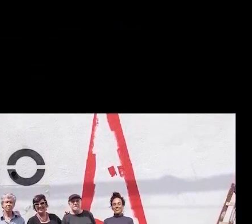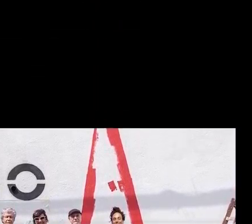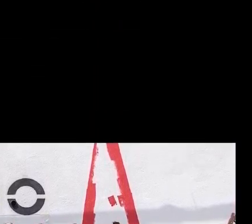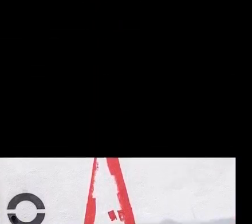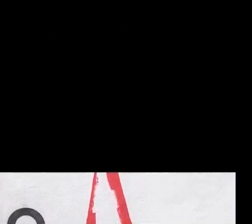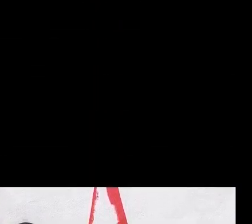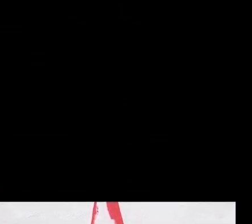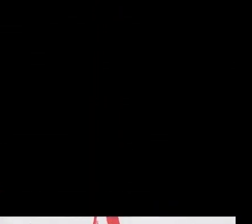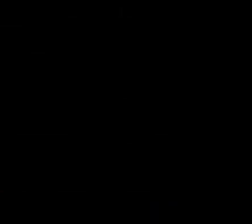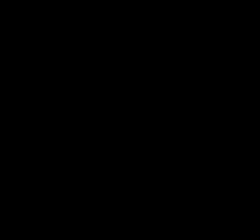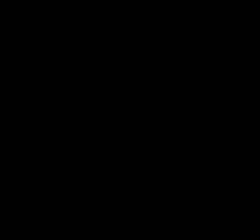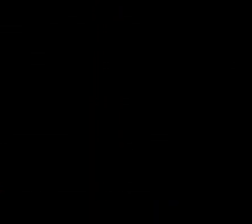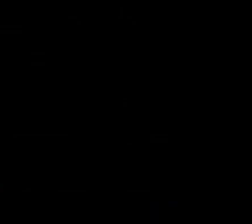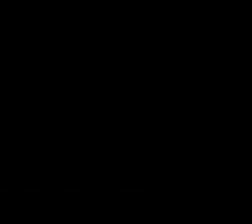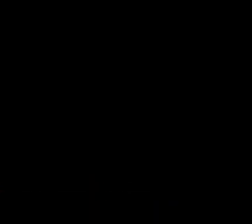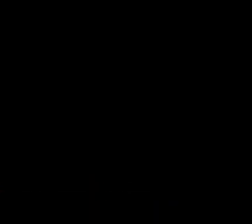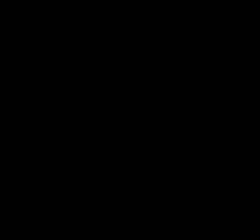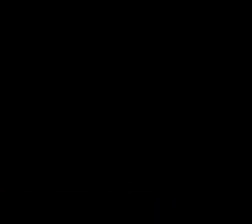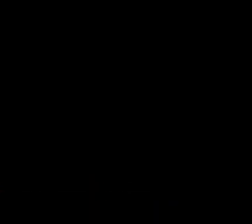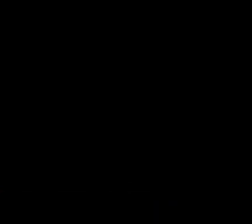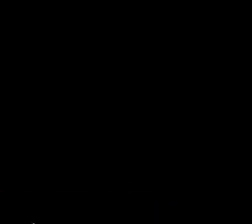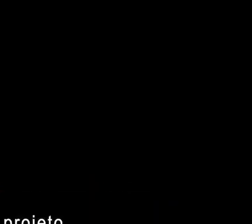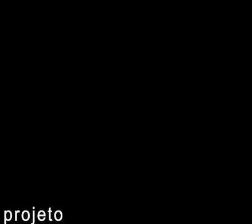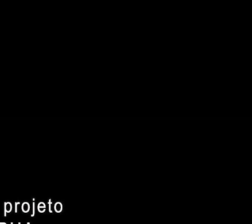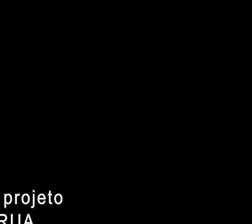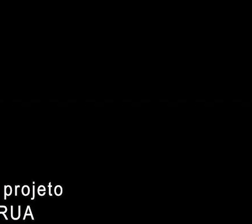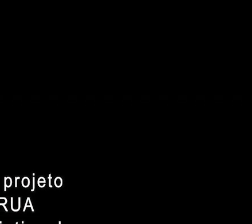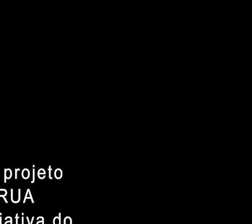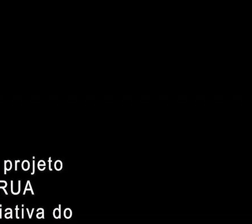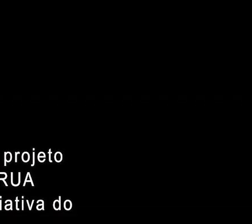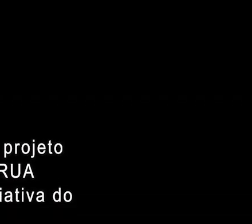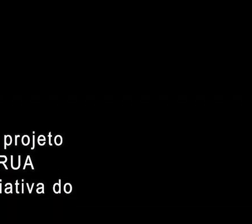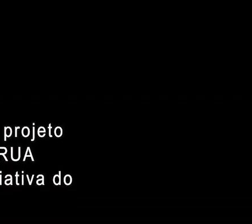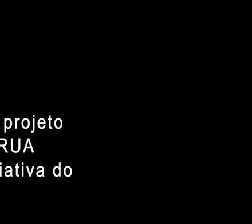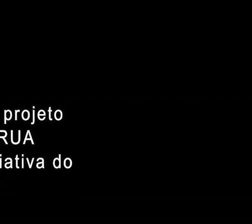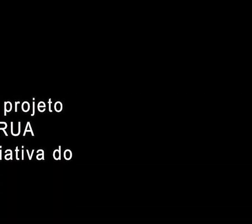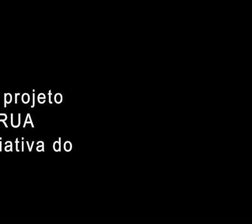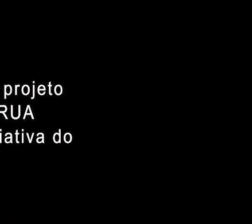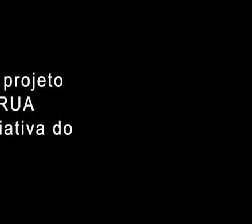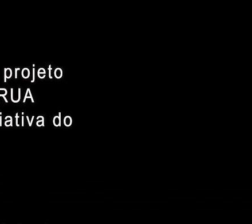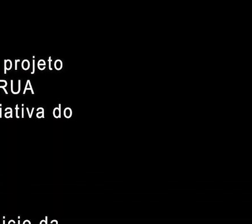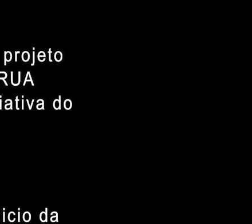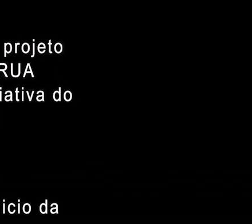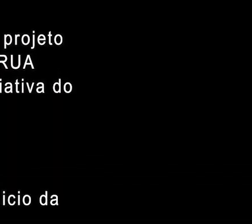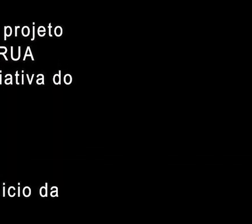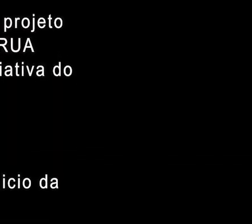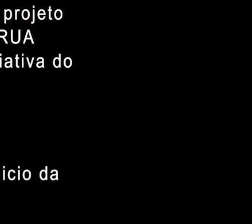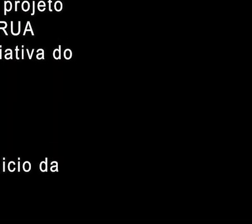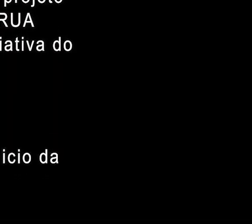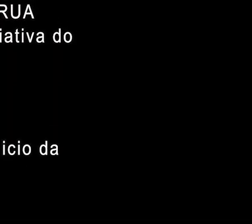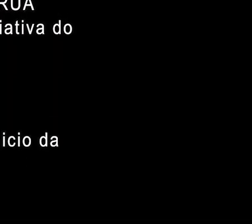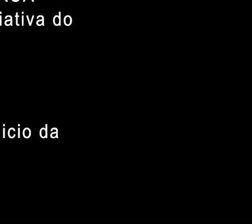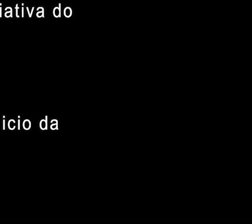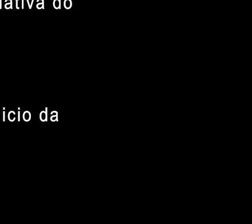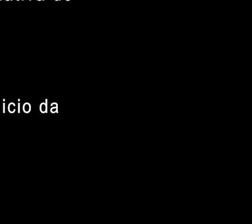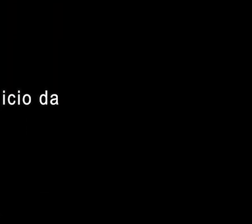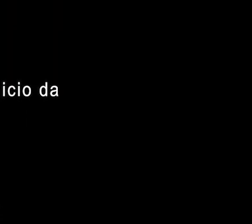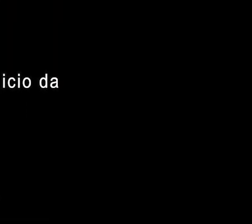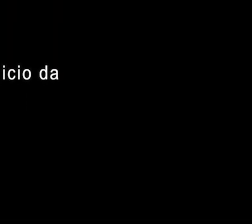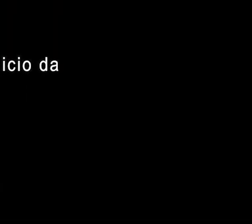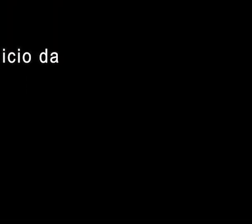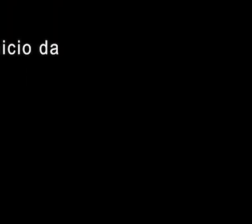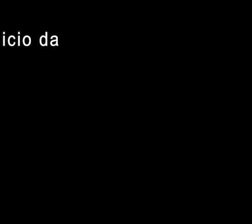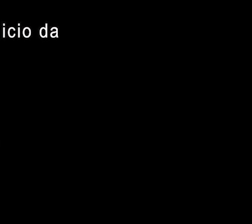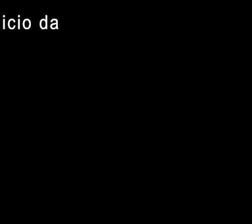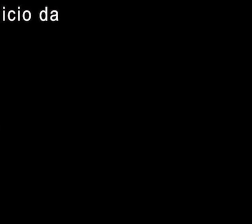o projeto Caminho Ancestral da Glória, selecionado pelo edital Rua Cultural RJ da Secretaria de Estado de Cultura e Economia Criativa do Rio